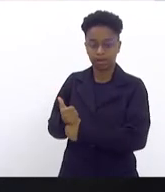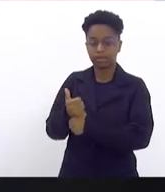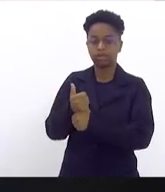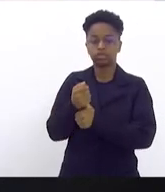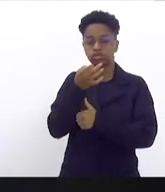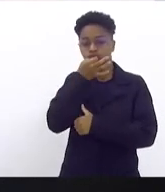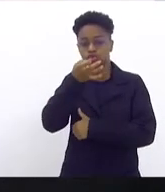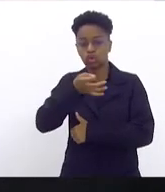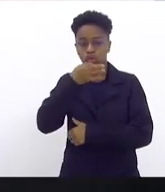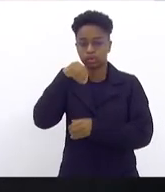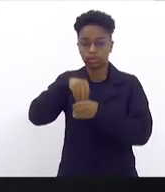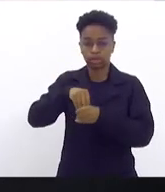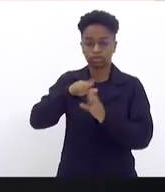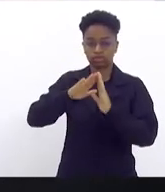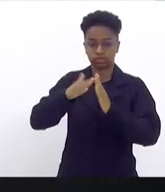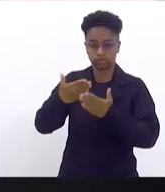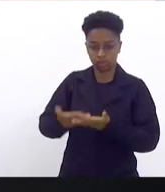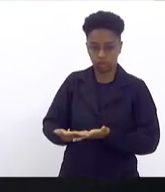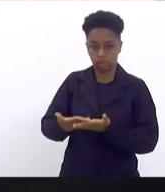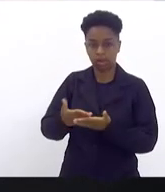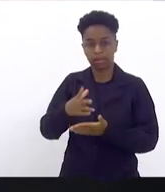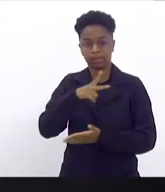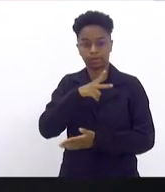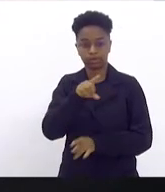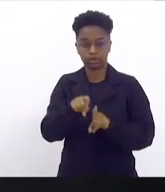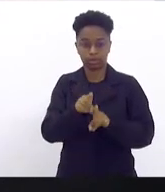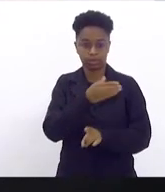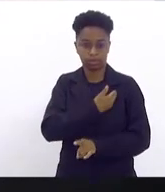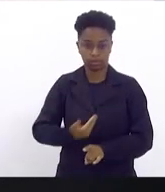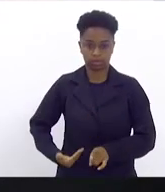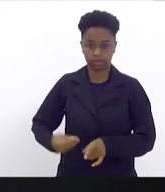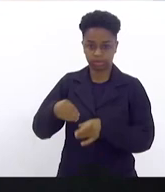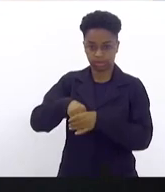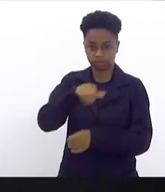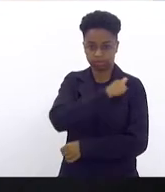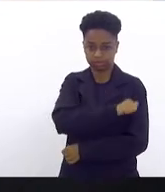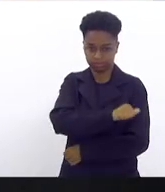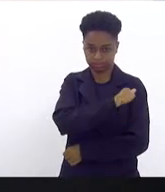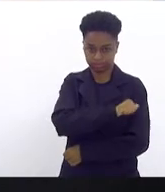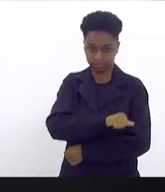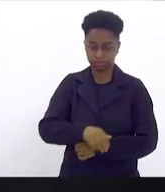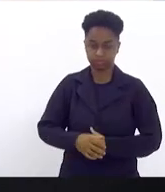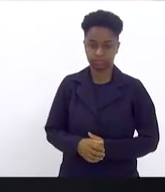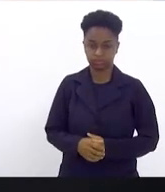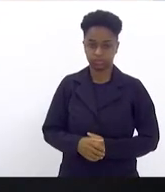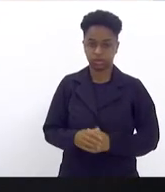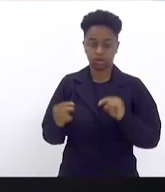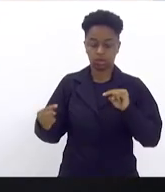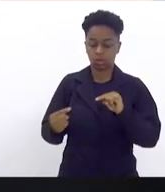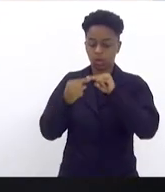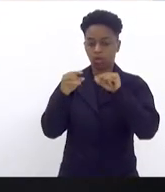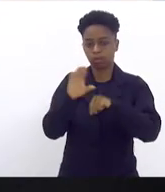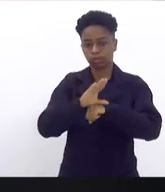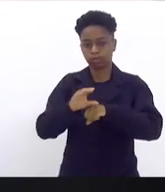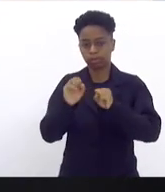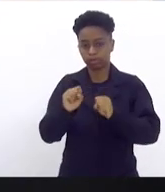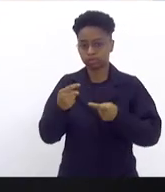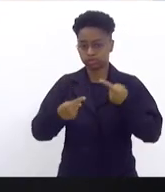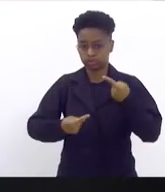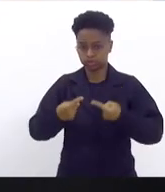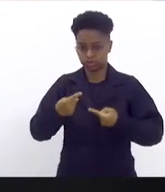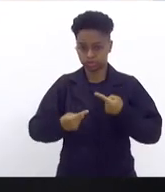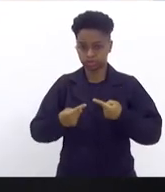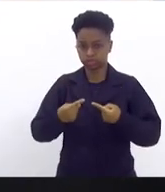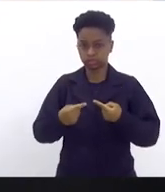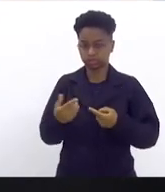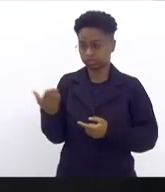estabelecimentos de ensino públicos e privados no âmbito do Estado do Rio de Janeiro. Meu parecer é pela constitucionalidade em discussão.